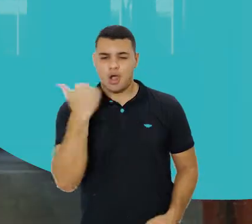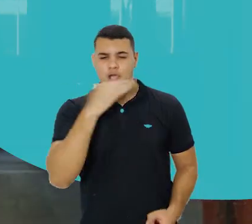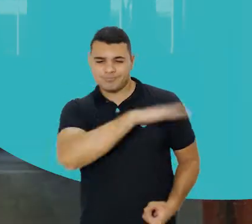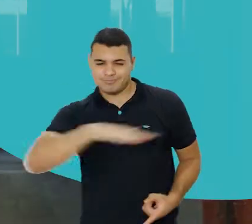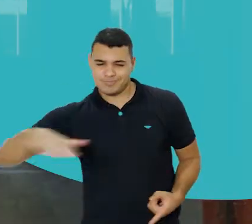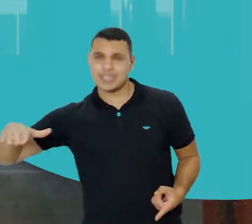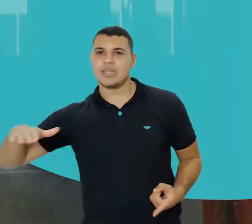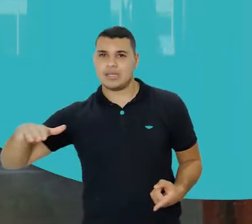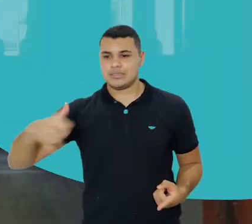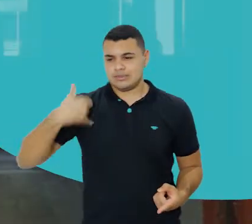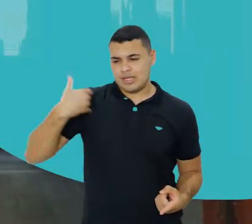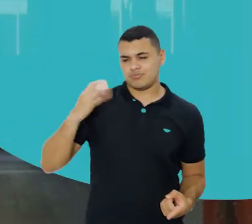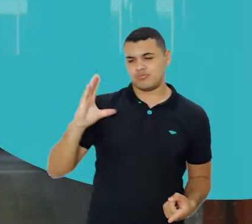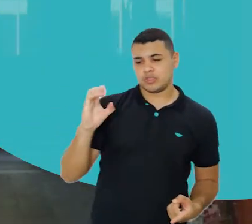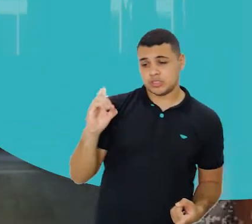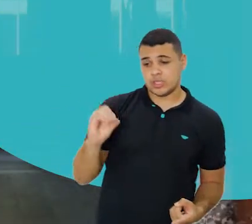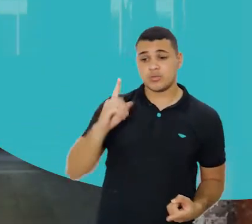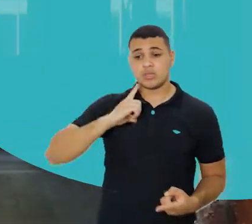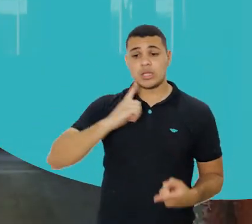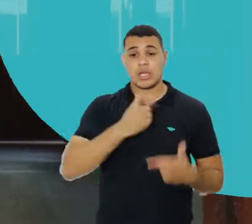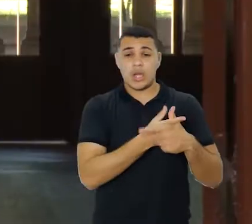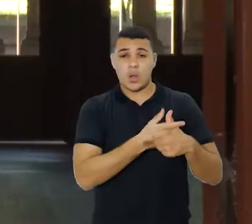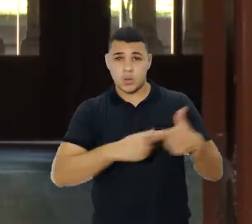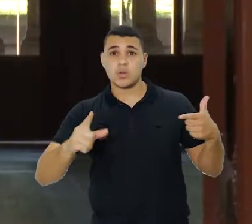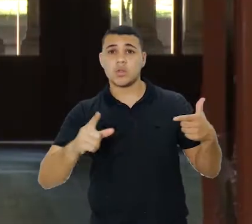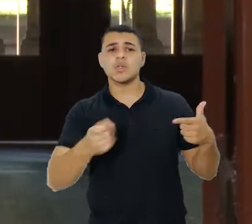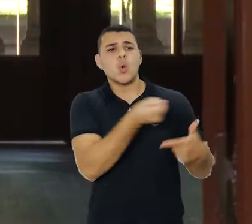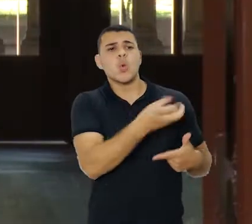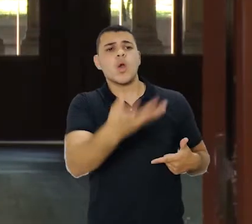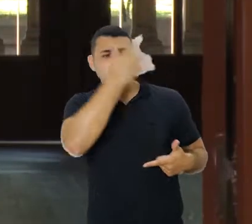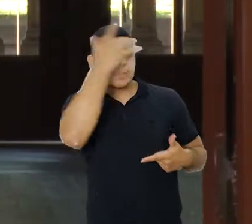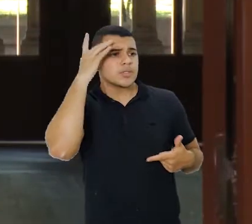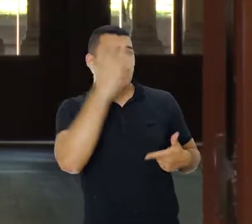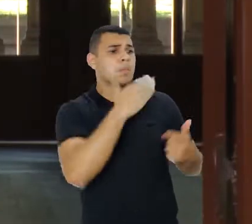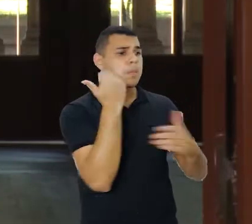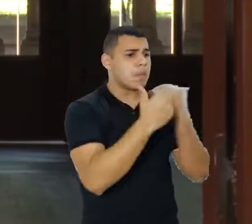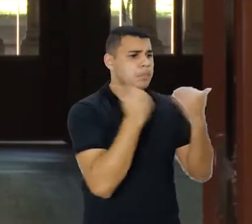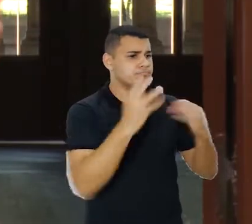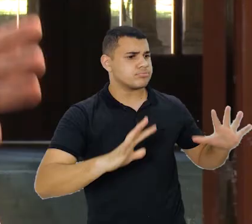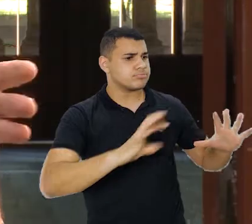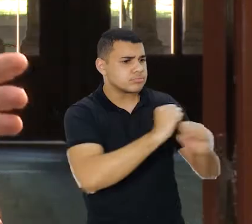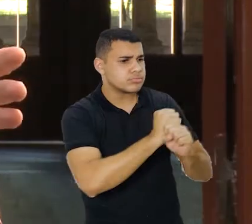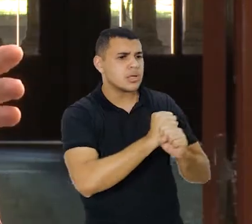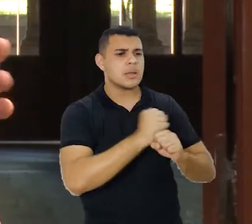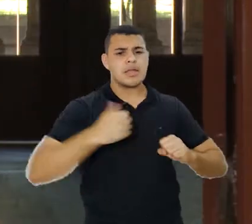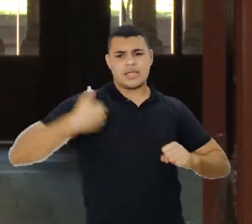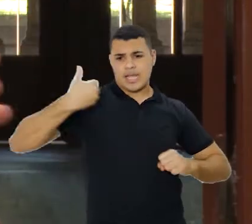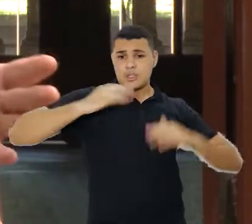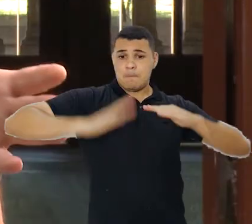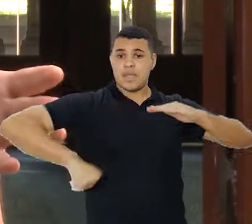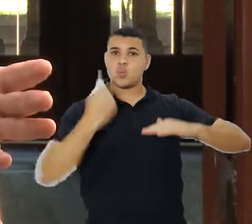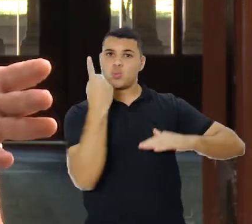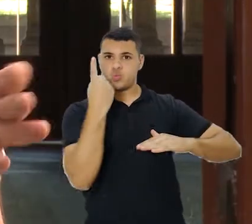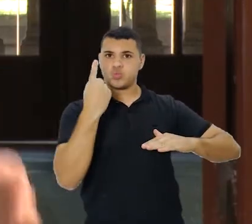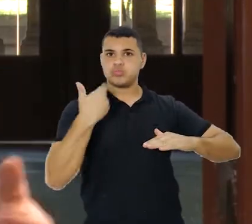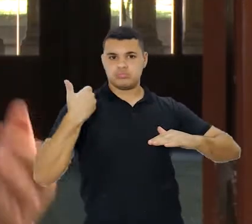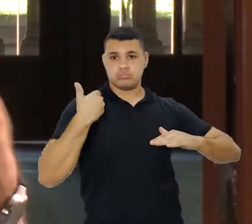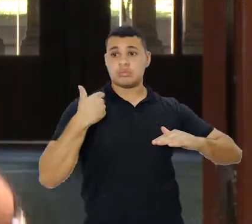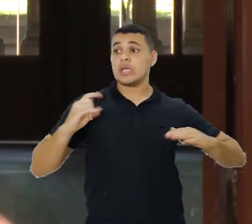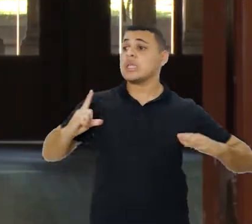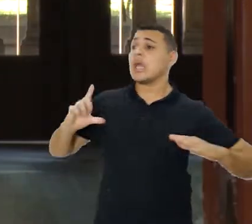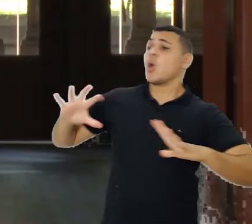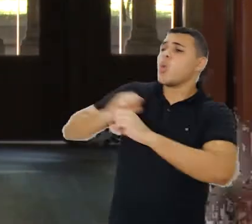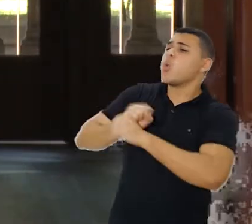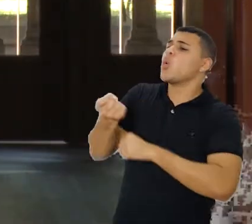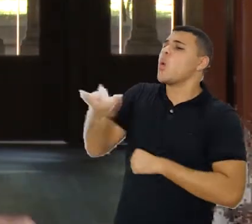né, que é calculada dividindo-se o número de óbitos infantis de crianças com menos de 1 ano de idade